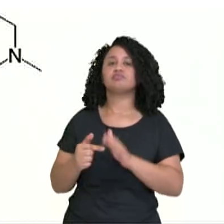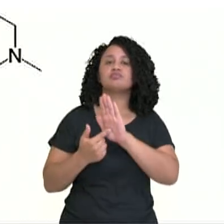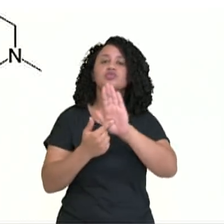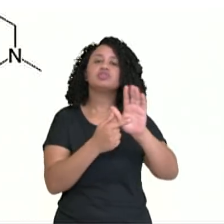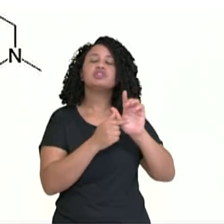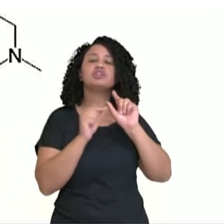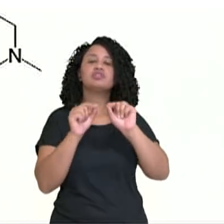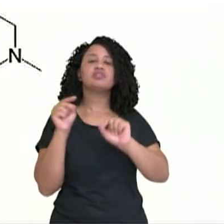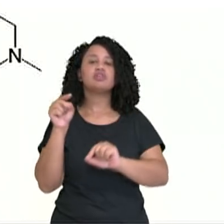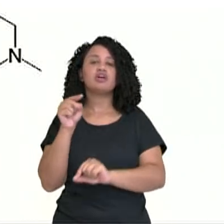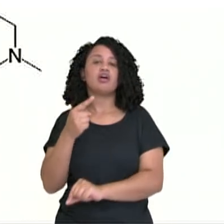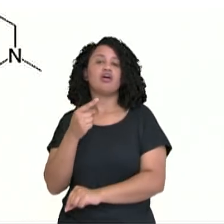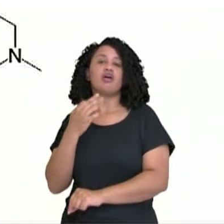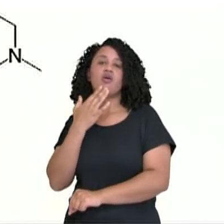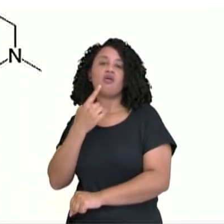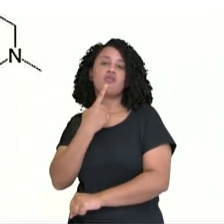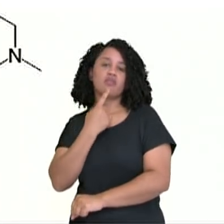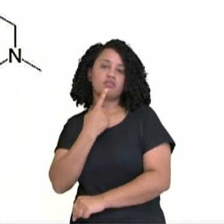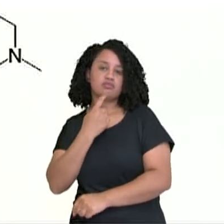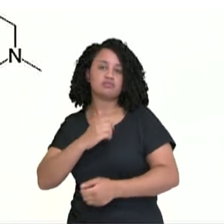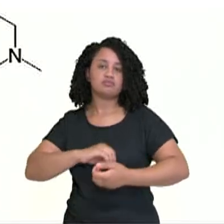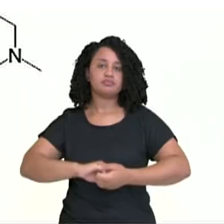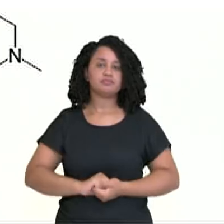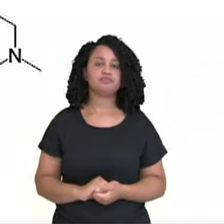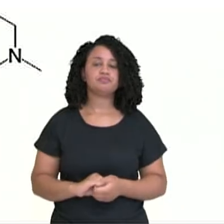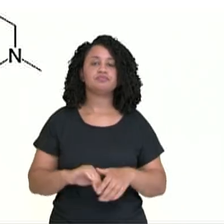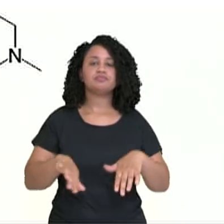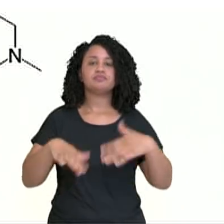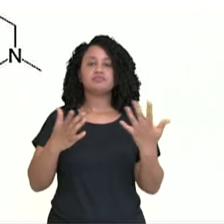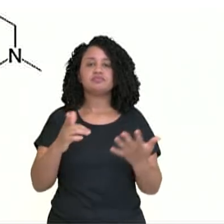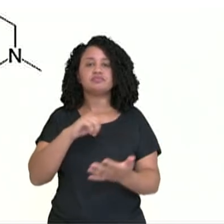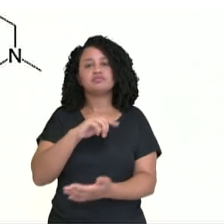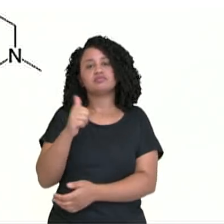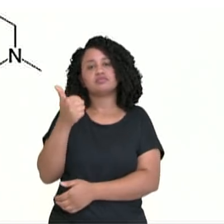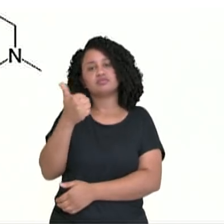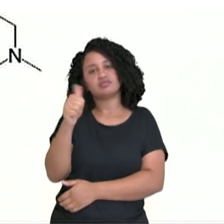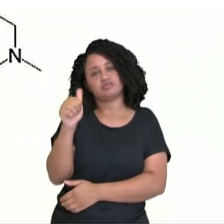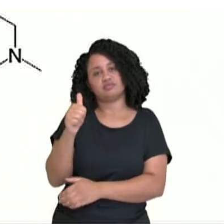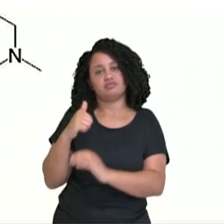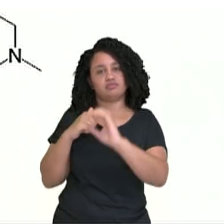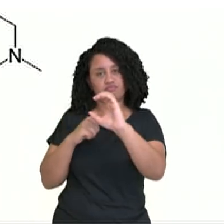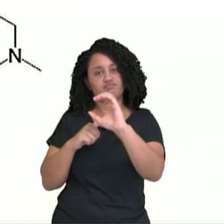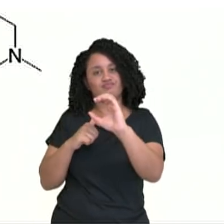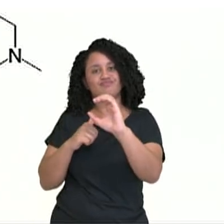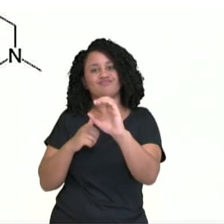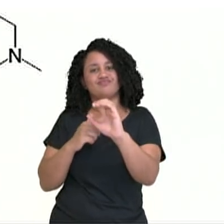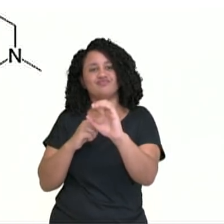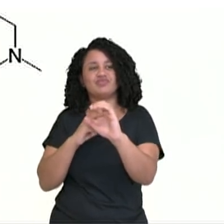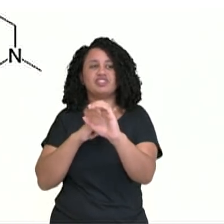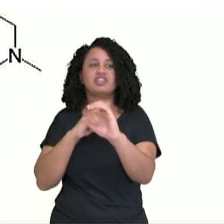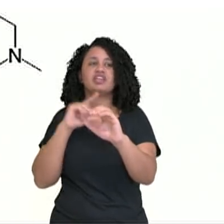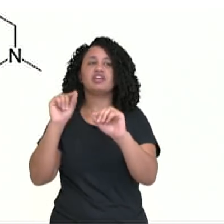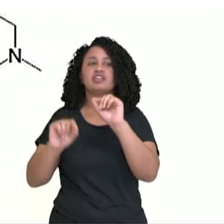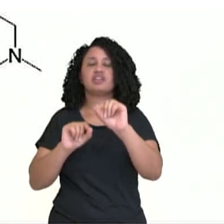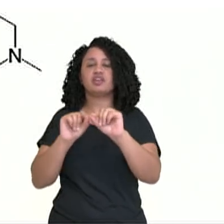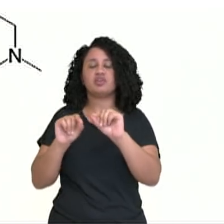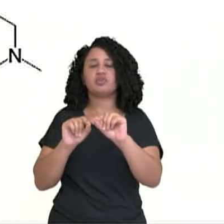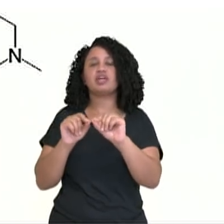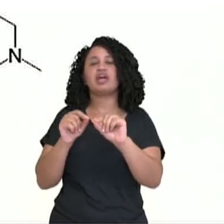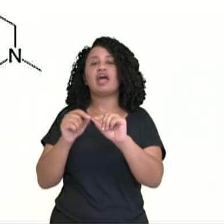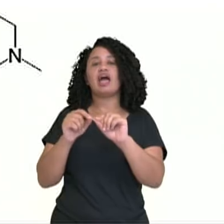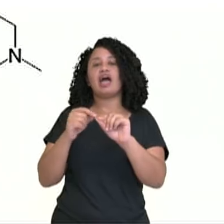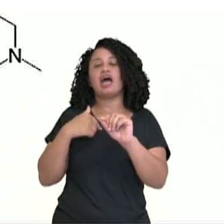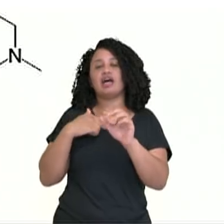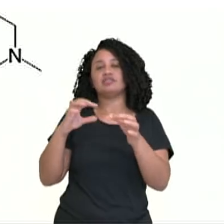certo? Aqui nós temos 11 átomos de carbono com hibridização sp2, ou